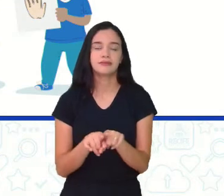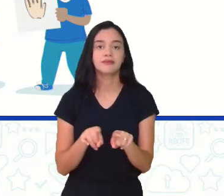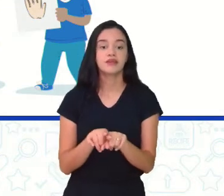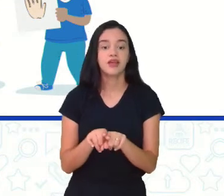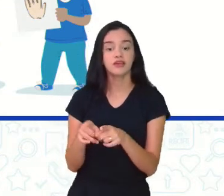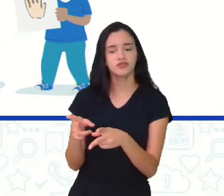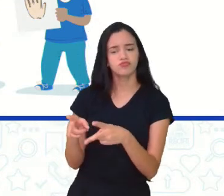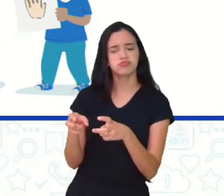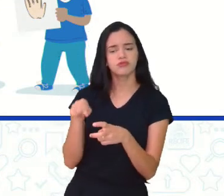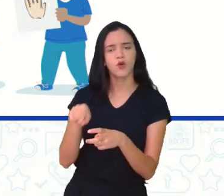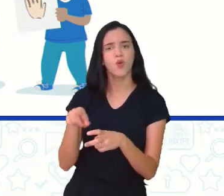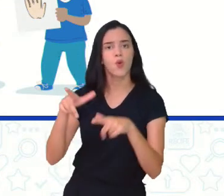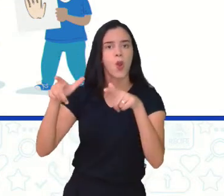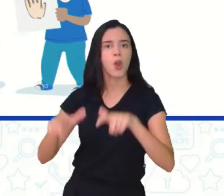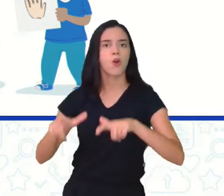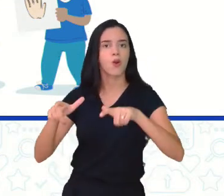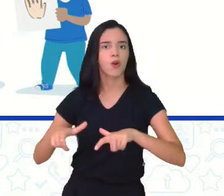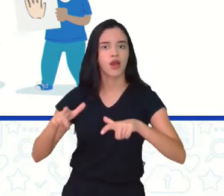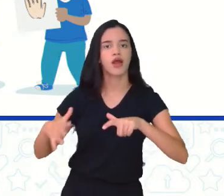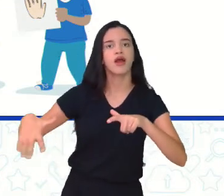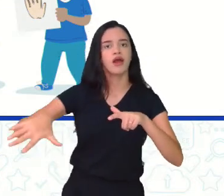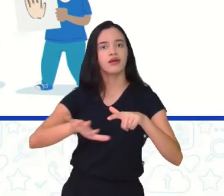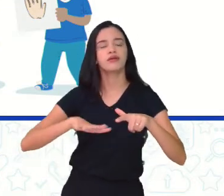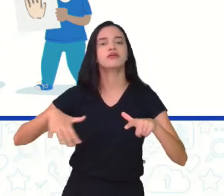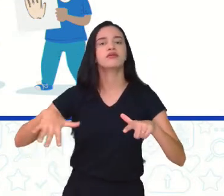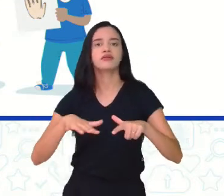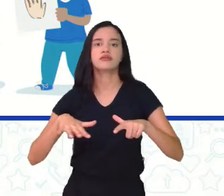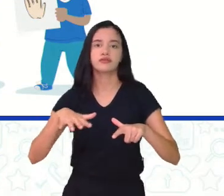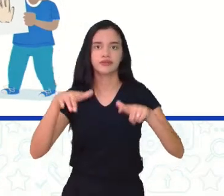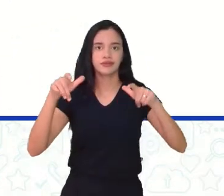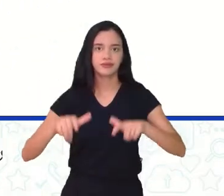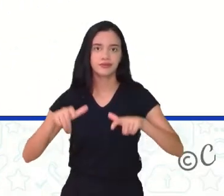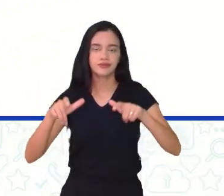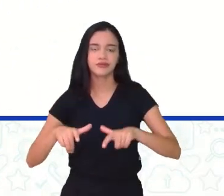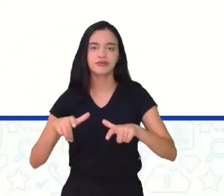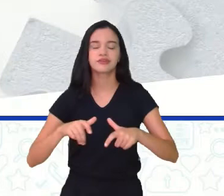aquele local, aquele ambiente que você está